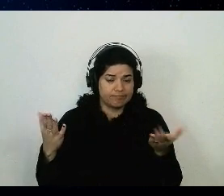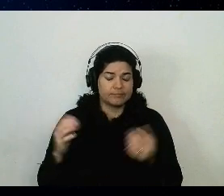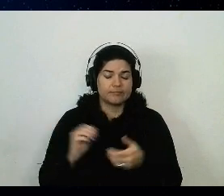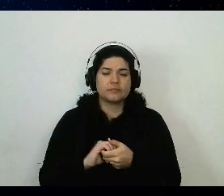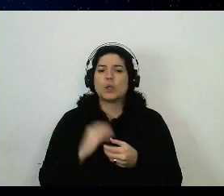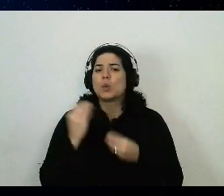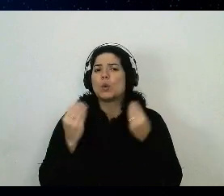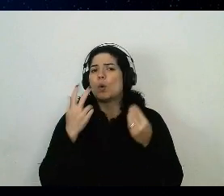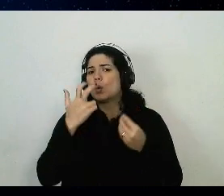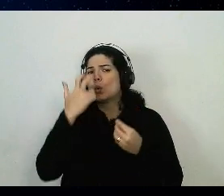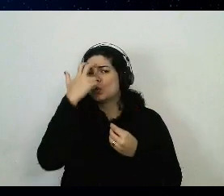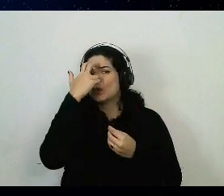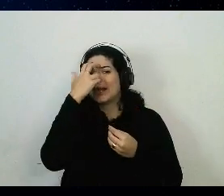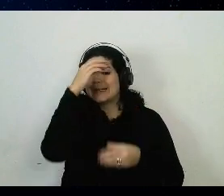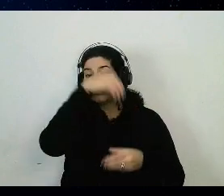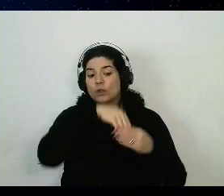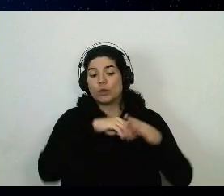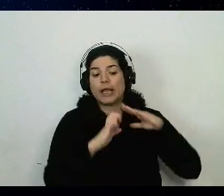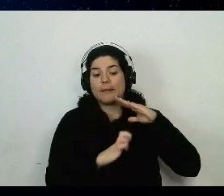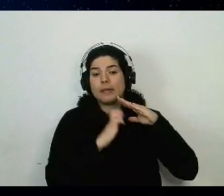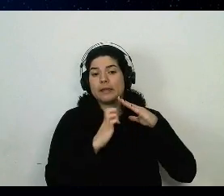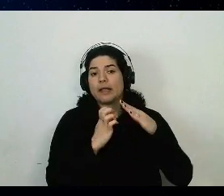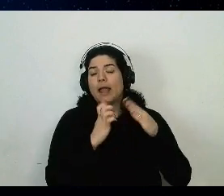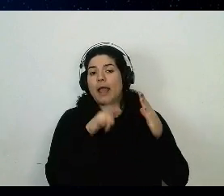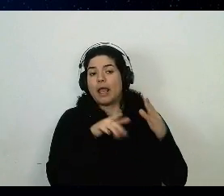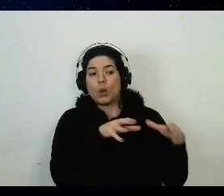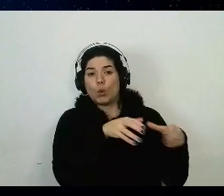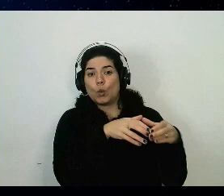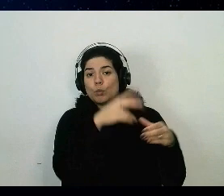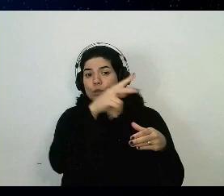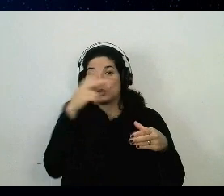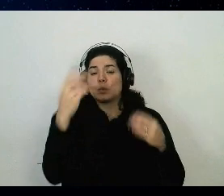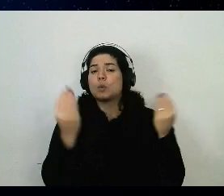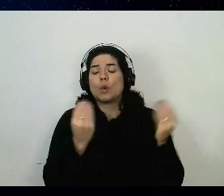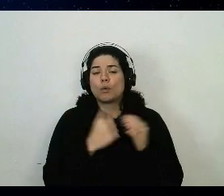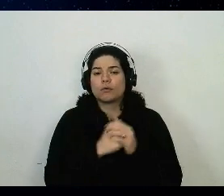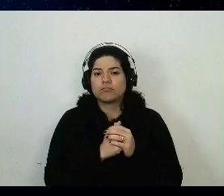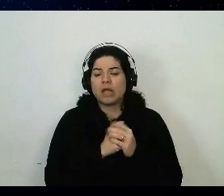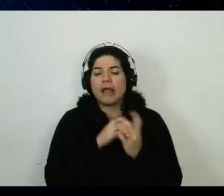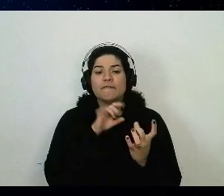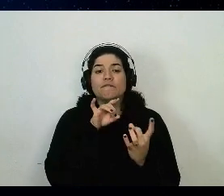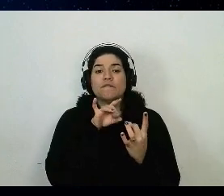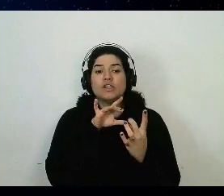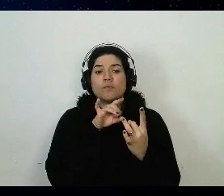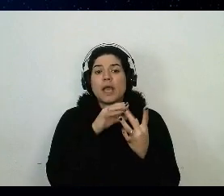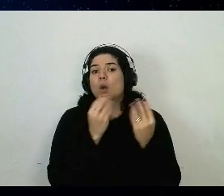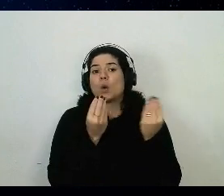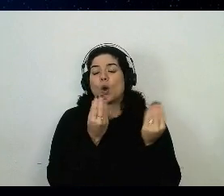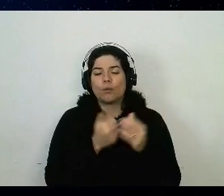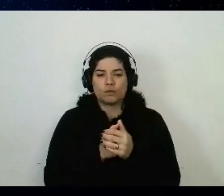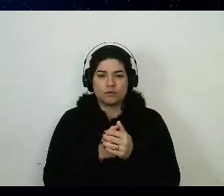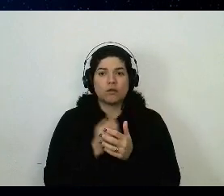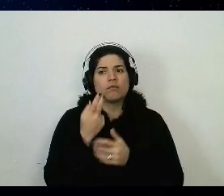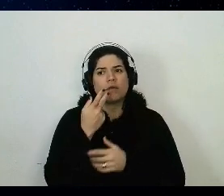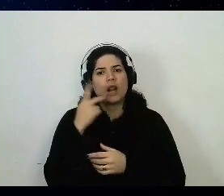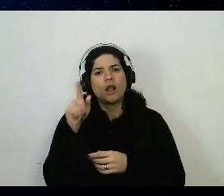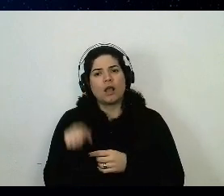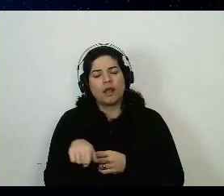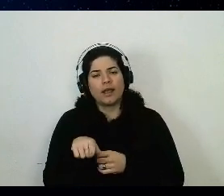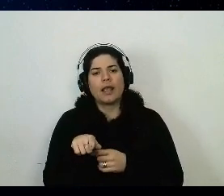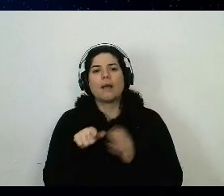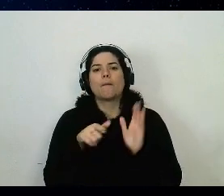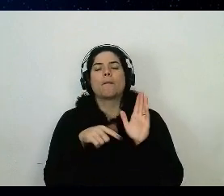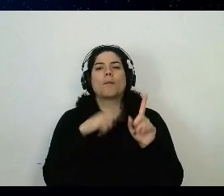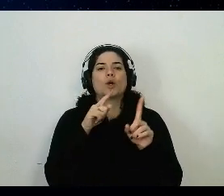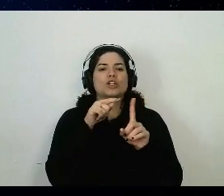cultura organizacional em relação aos times de vocês? Como é que estão os feedbacks nesse sentido, quando a gente fala sobre propósito em relação